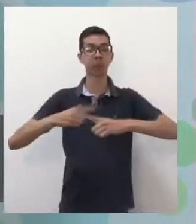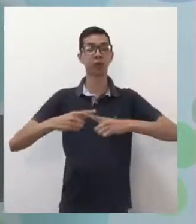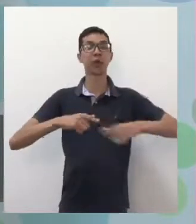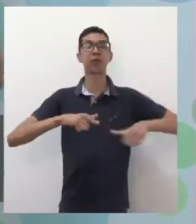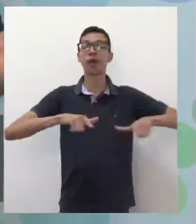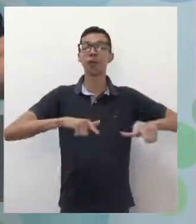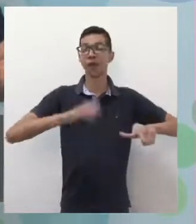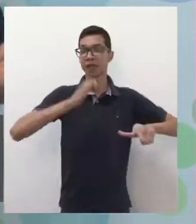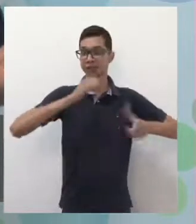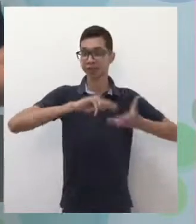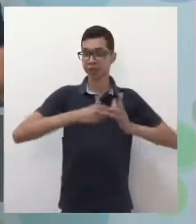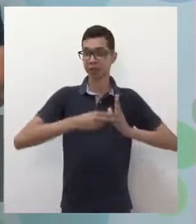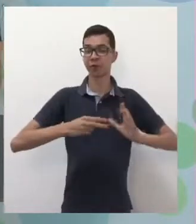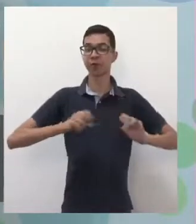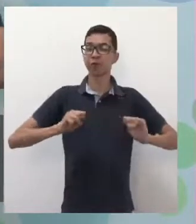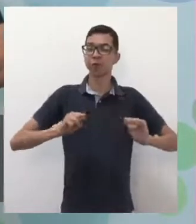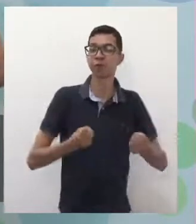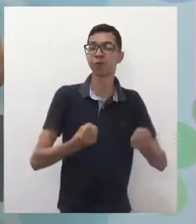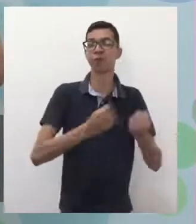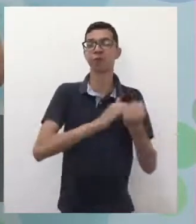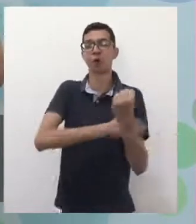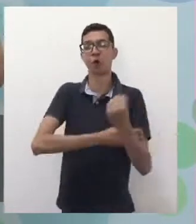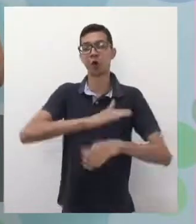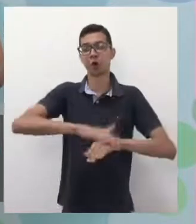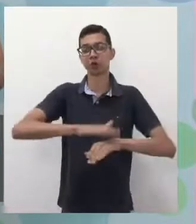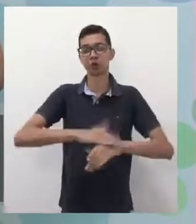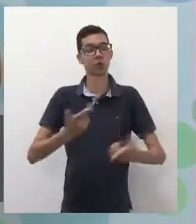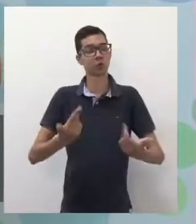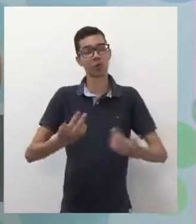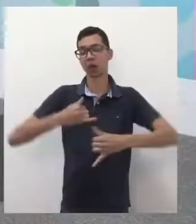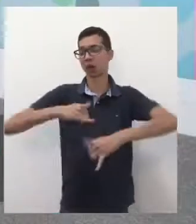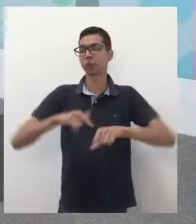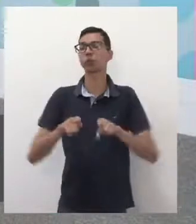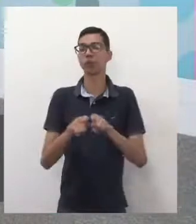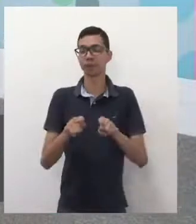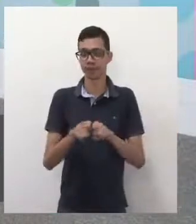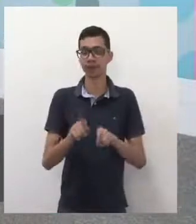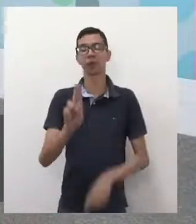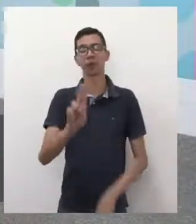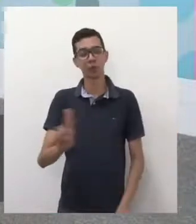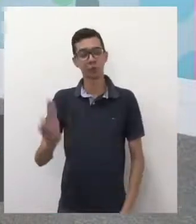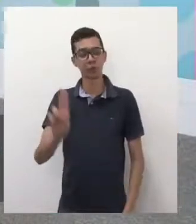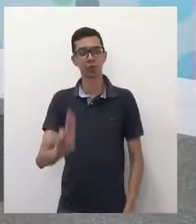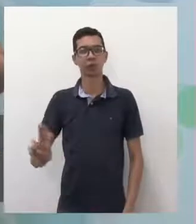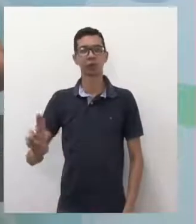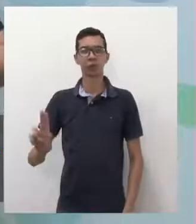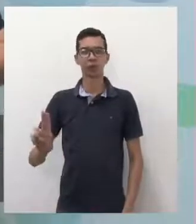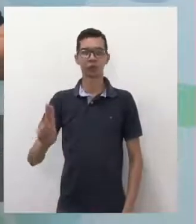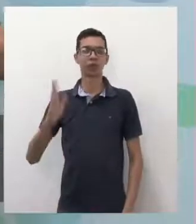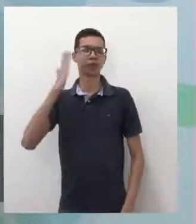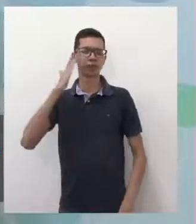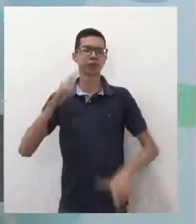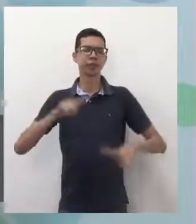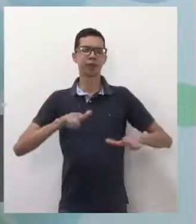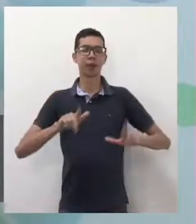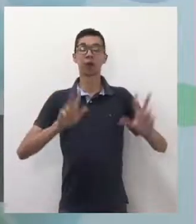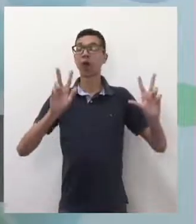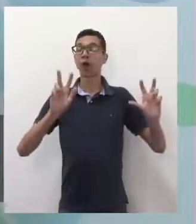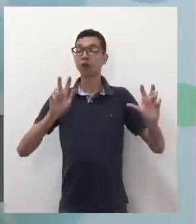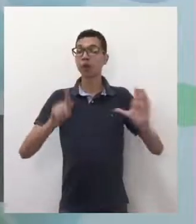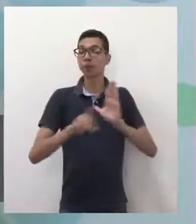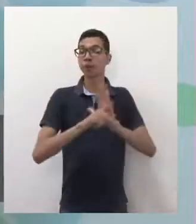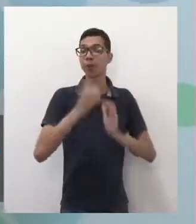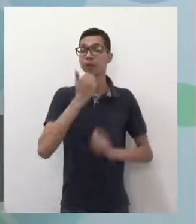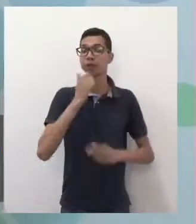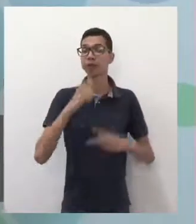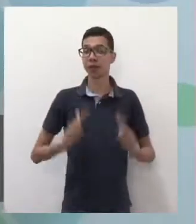né? E portanto à energia, e está ligada ao consumo, né? Mesmo o trabalho das ciências humanas, então das ciências naturais